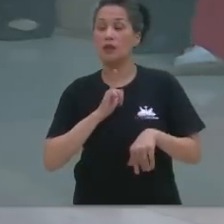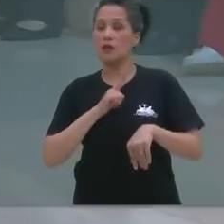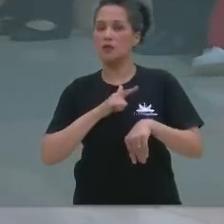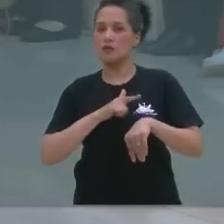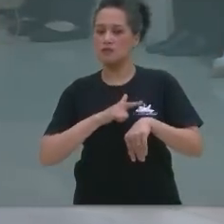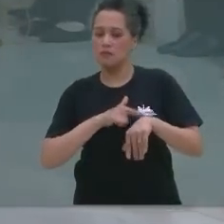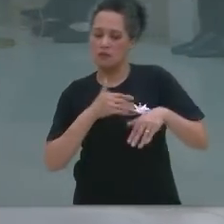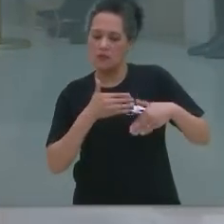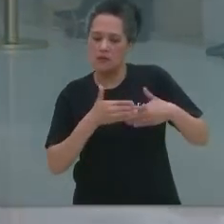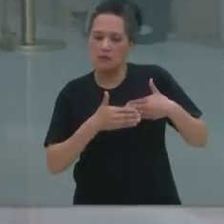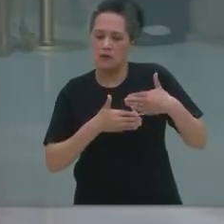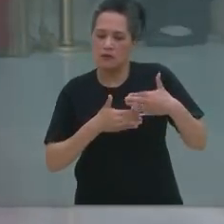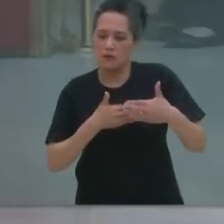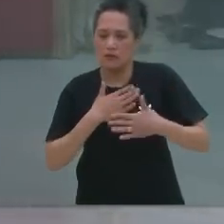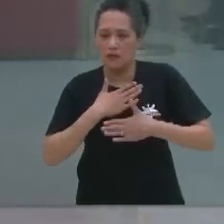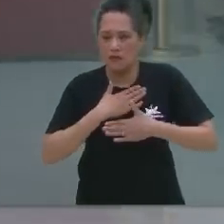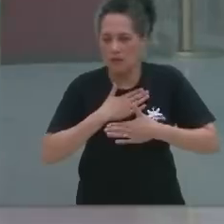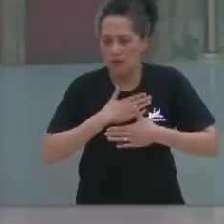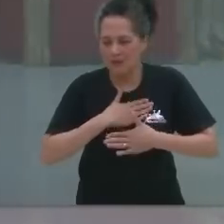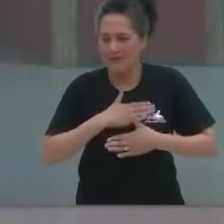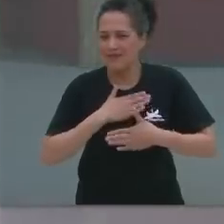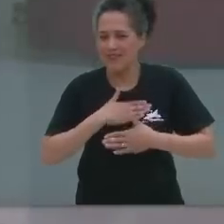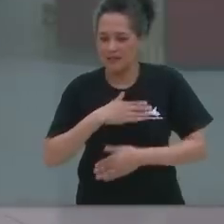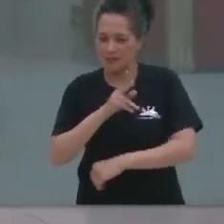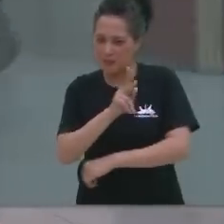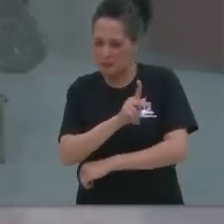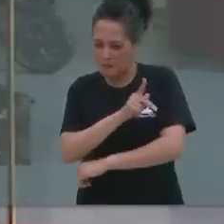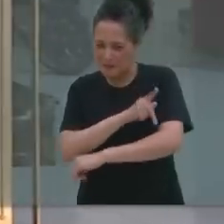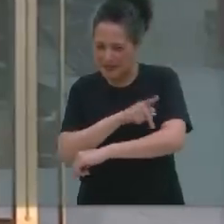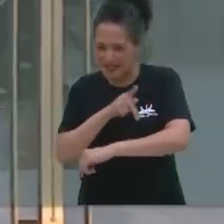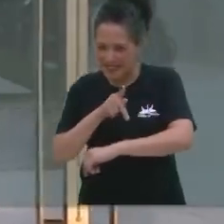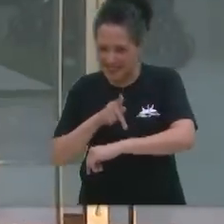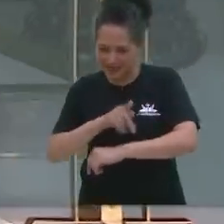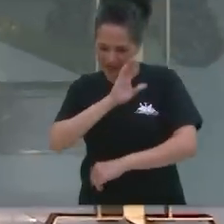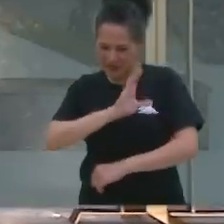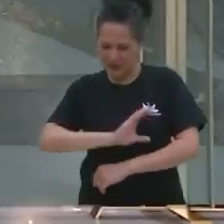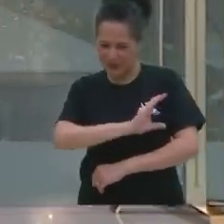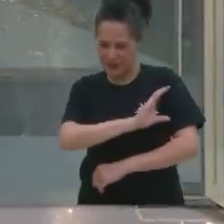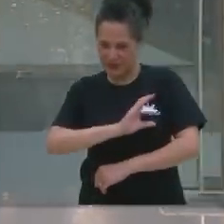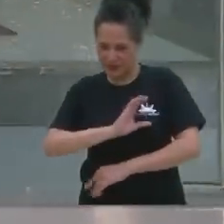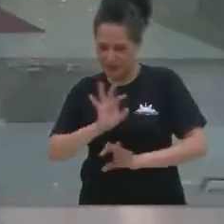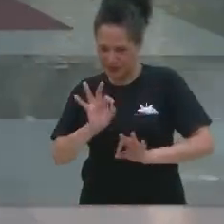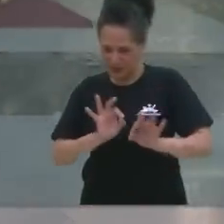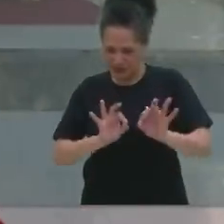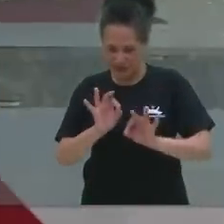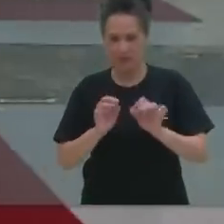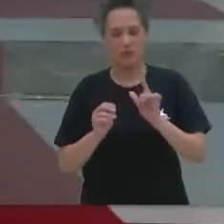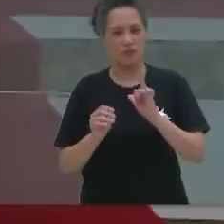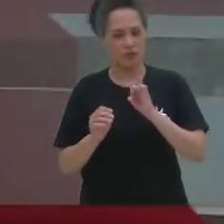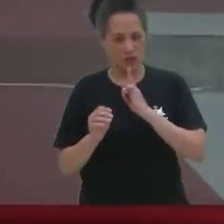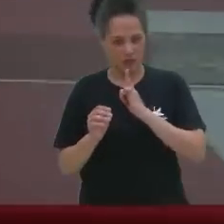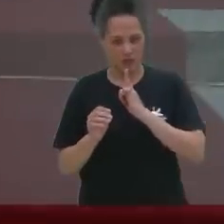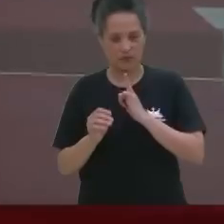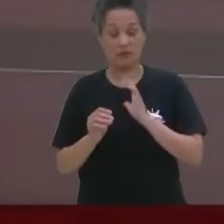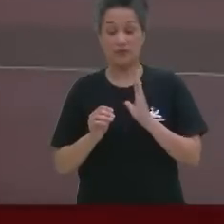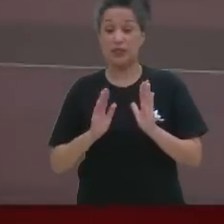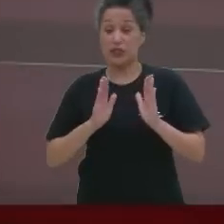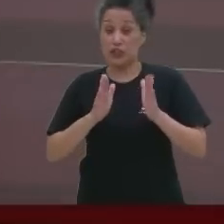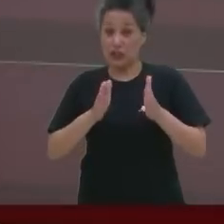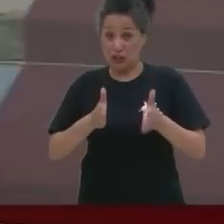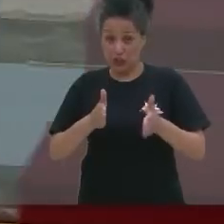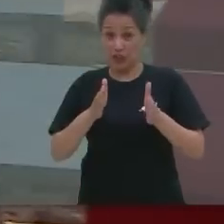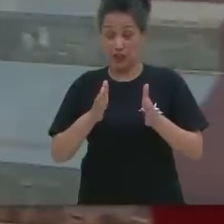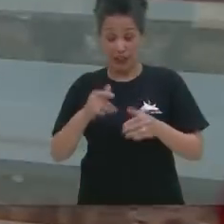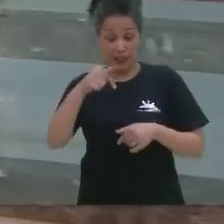pedagógico, catequético, preparativo. Já em nosso